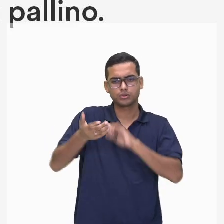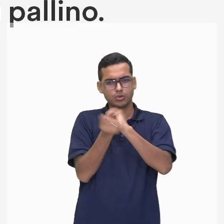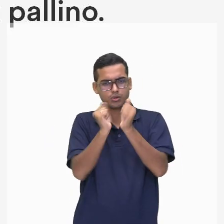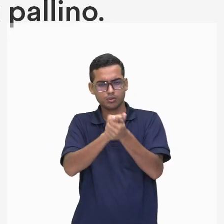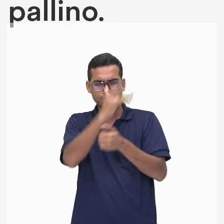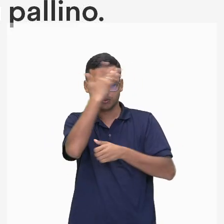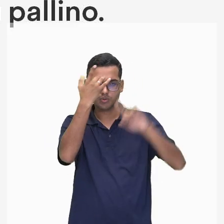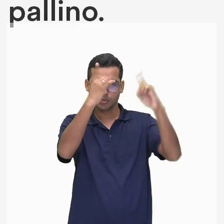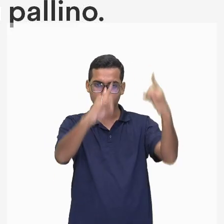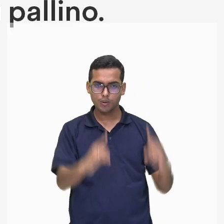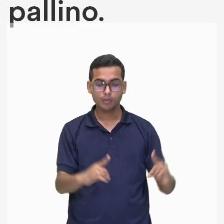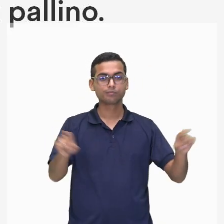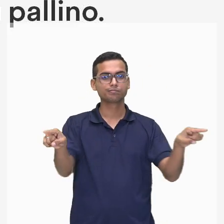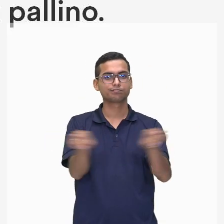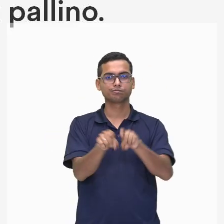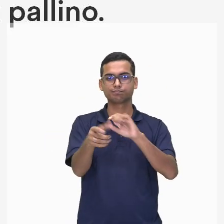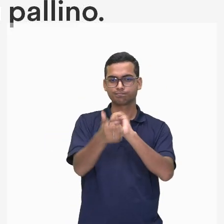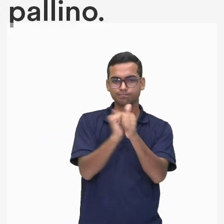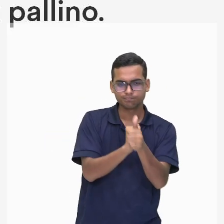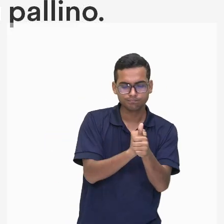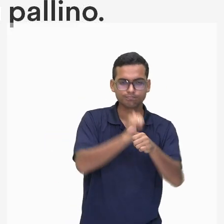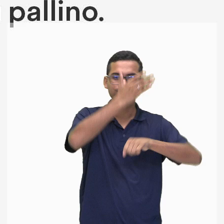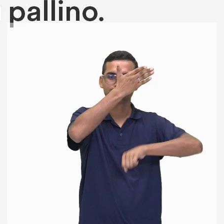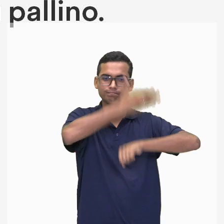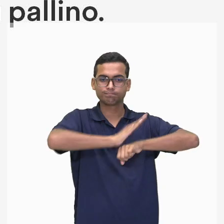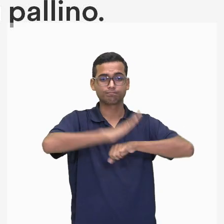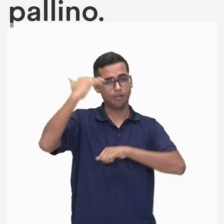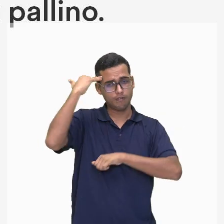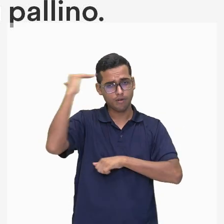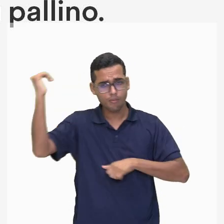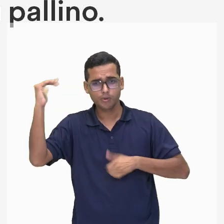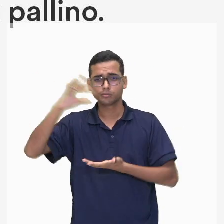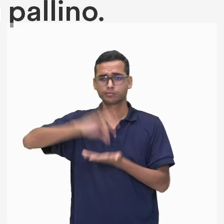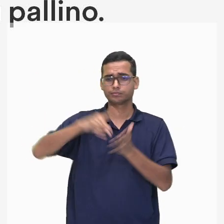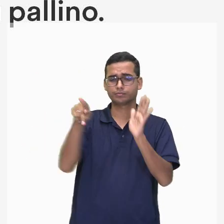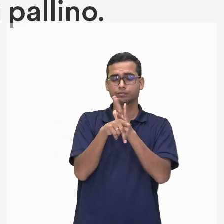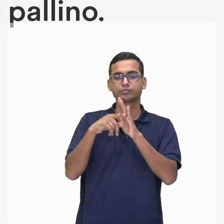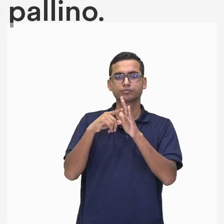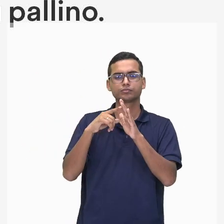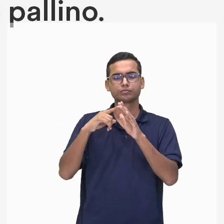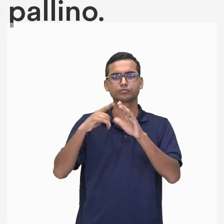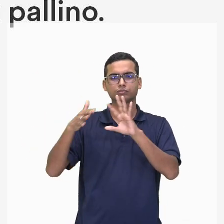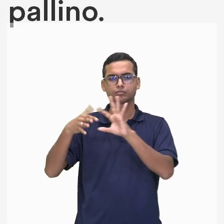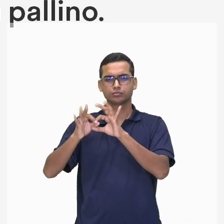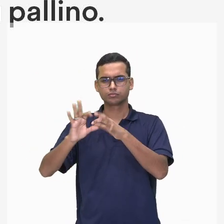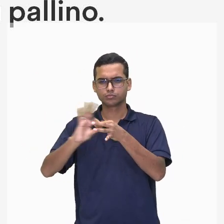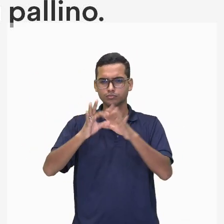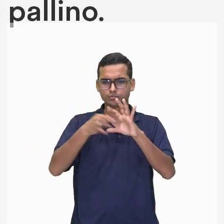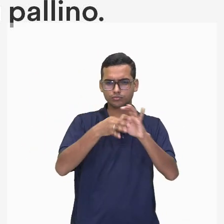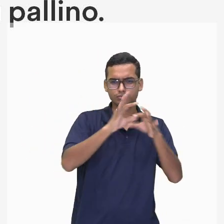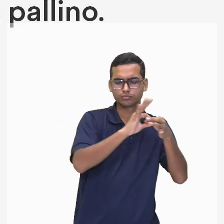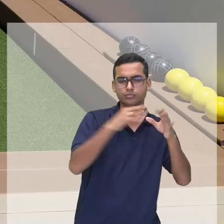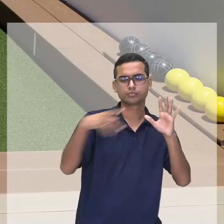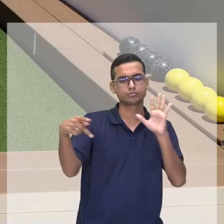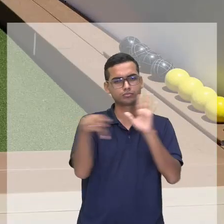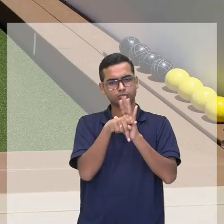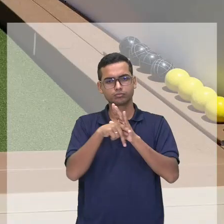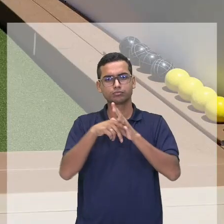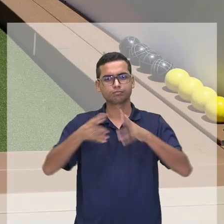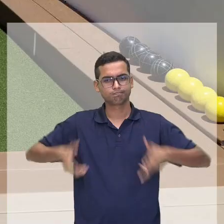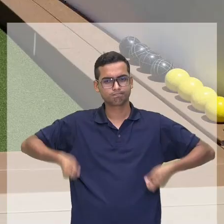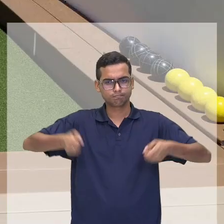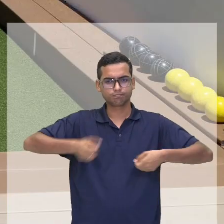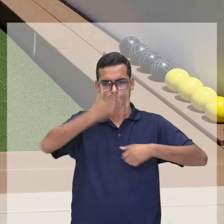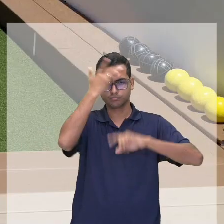deficiência, é um dos esportes mais populares das Paralimpíadas. Então, gente, olha só aqui, nós estamos